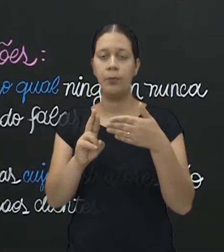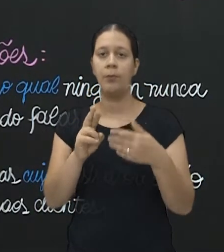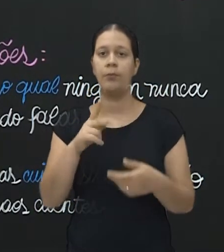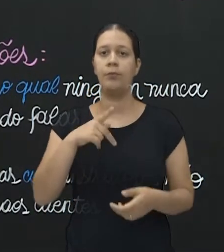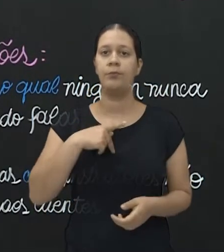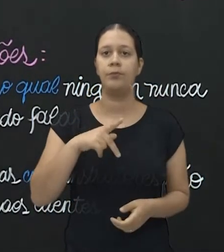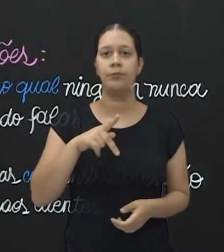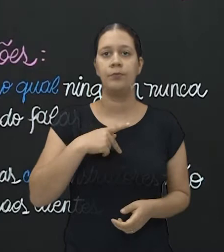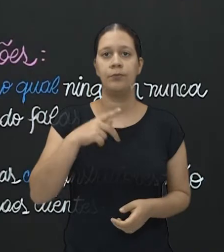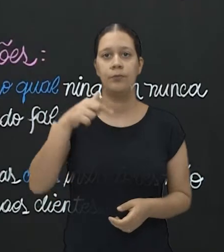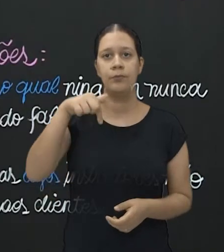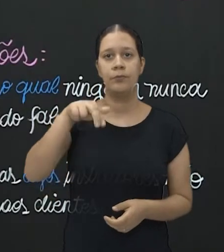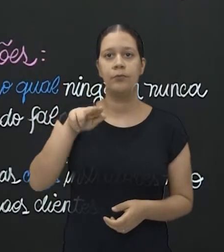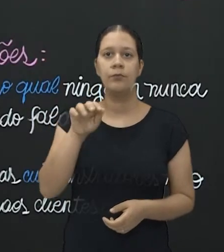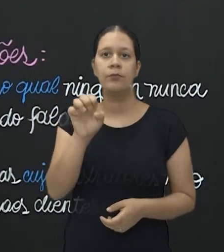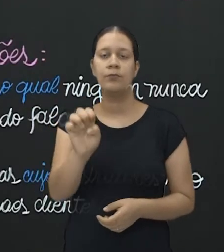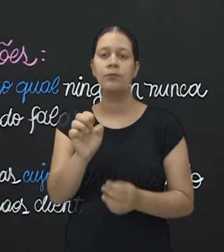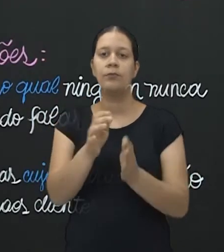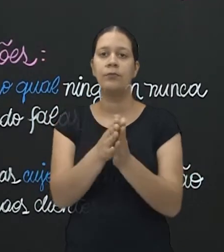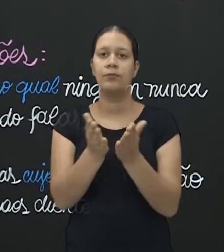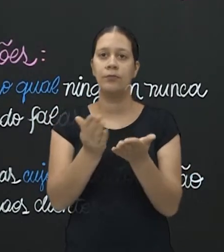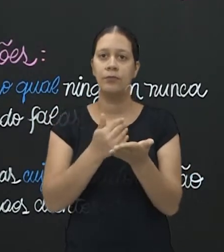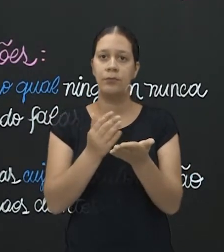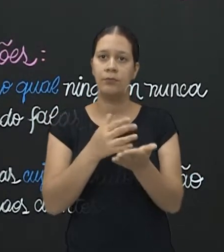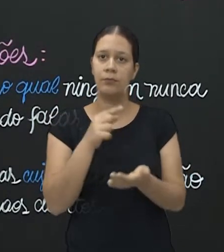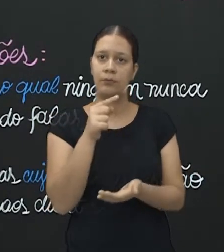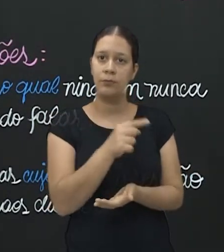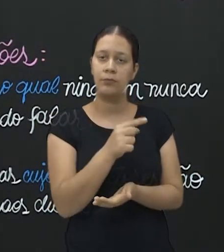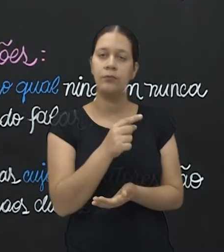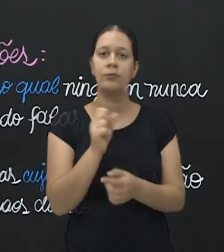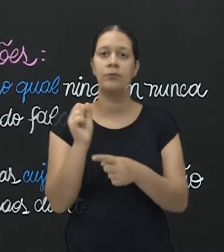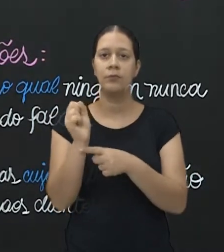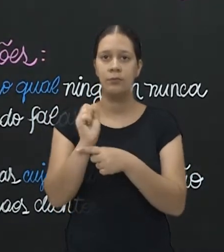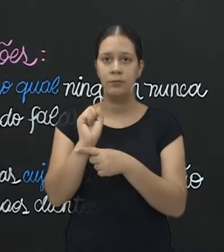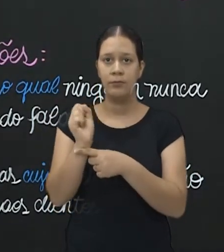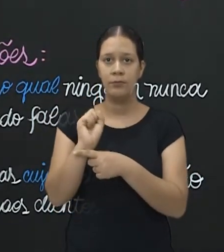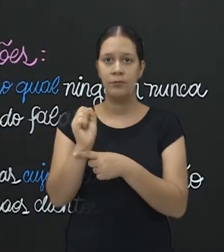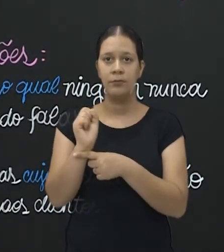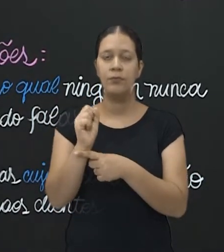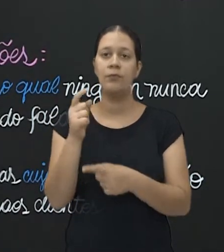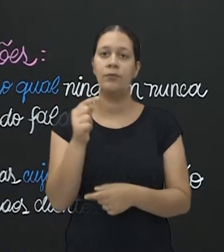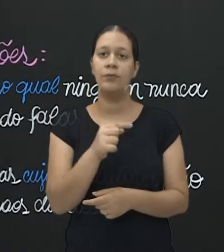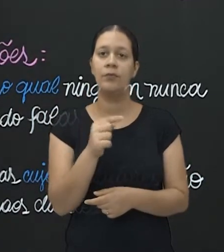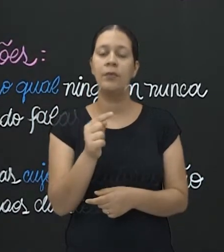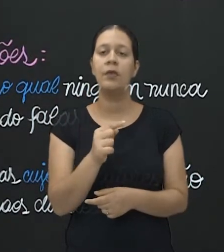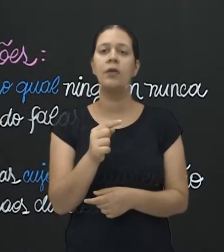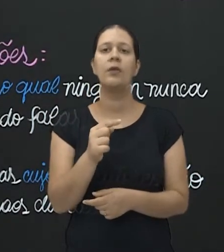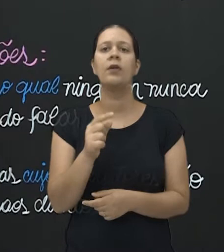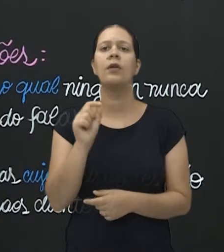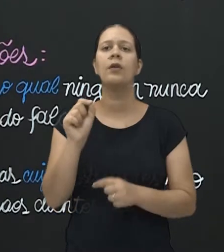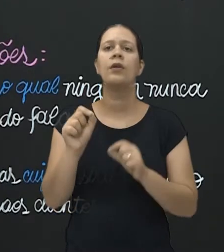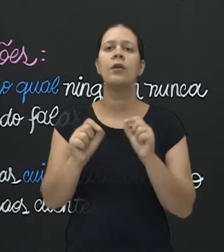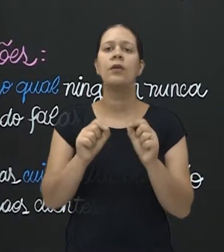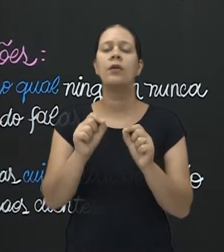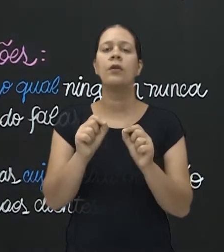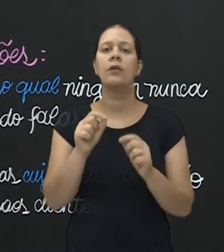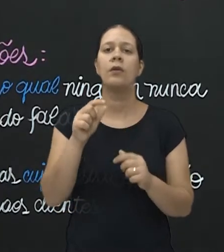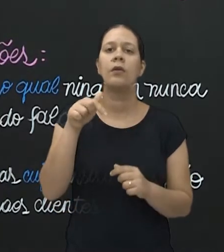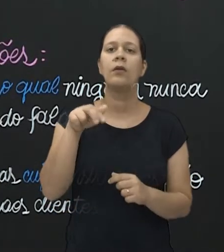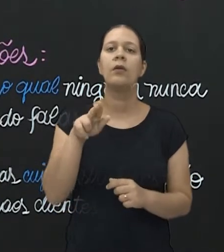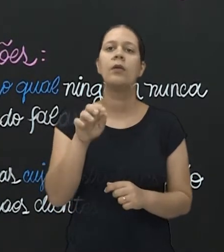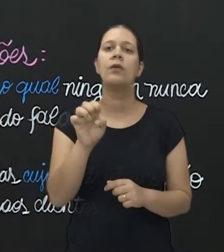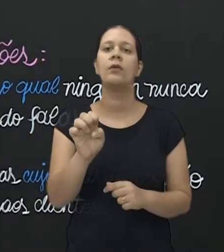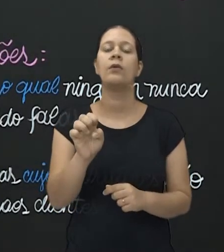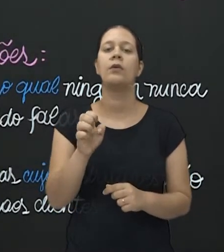que, aqui foi o livro, o substantivo livro, colocado aqui com a expressão este livro, que é o que? O livro. Então,